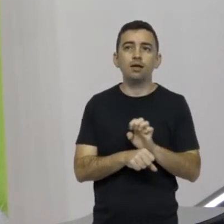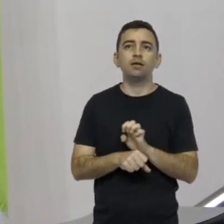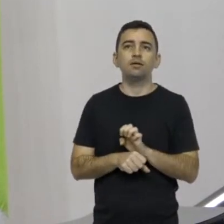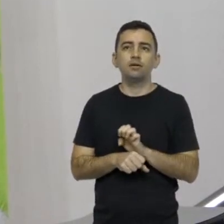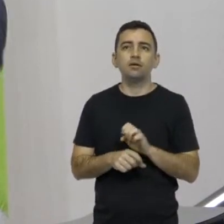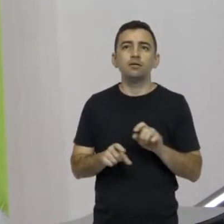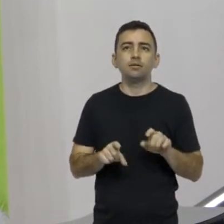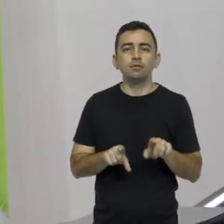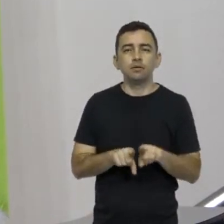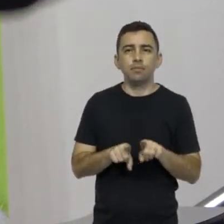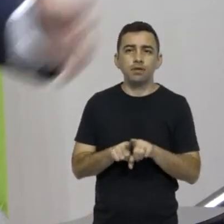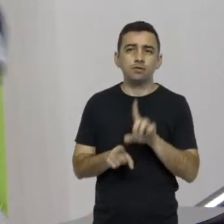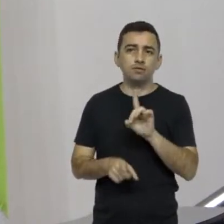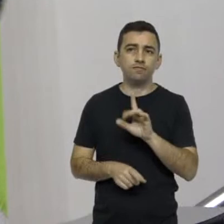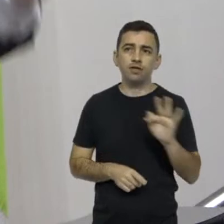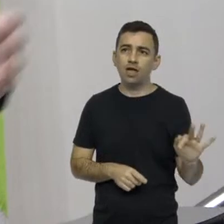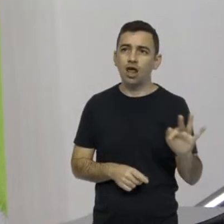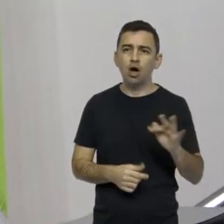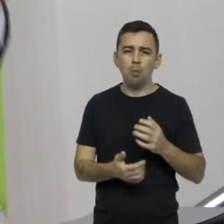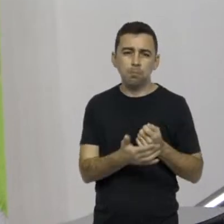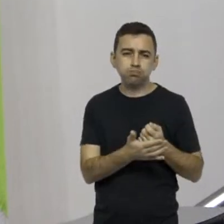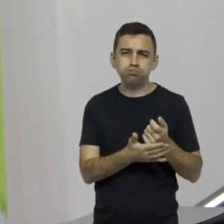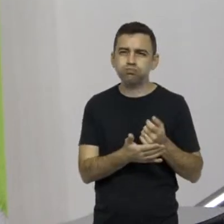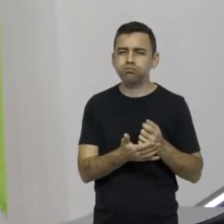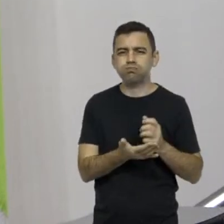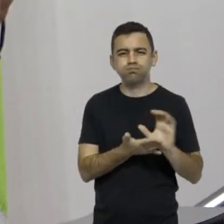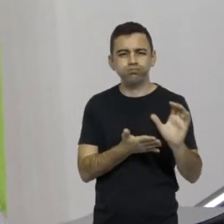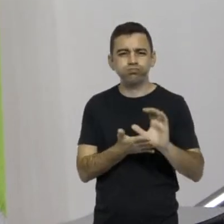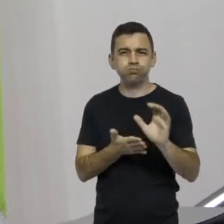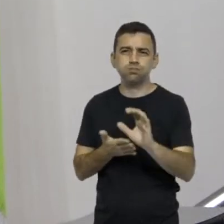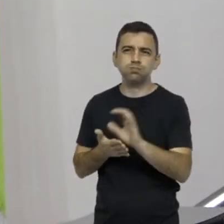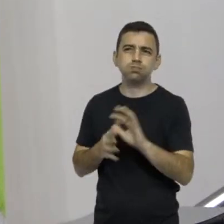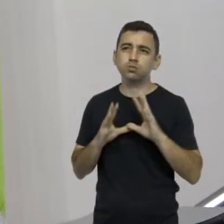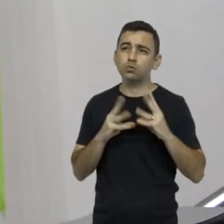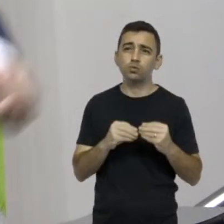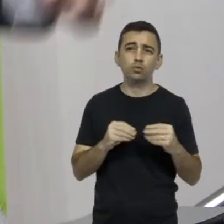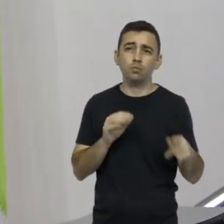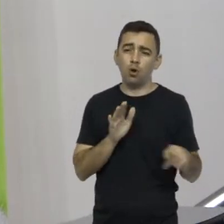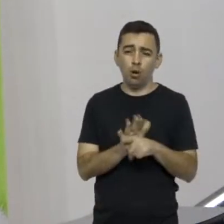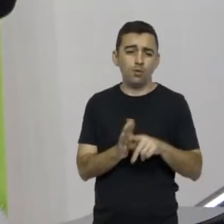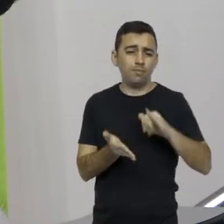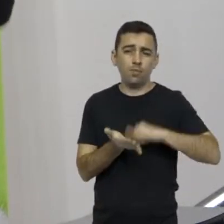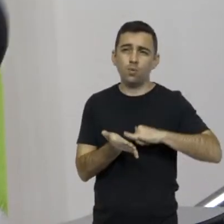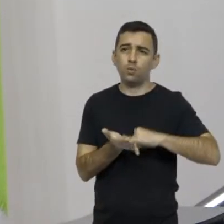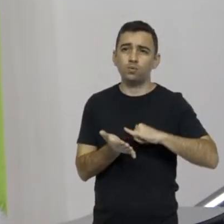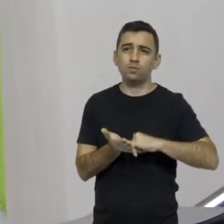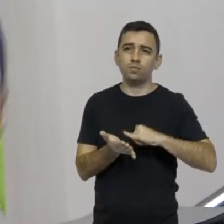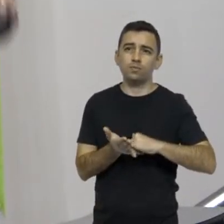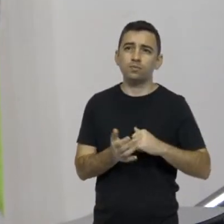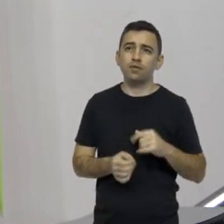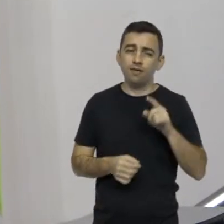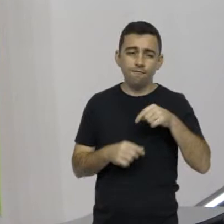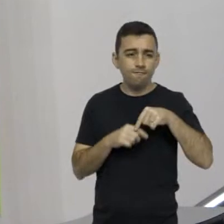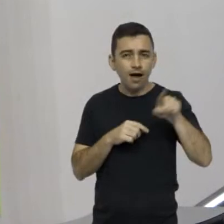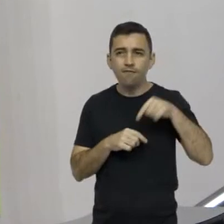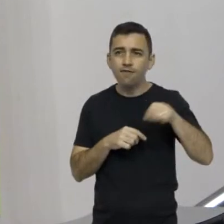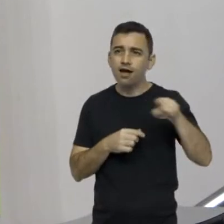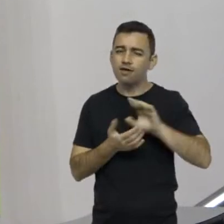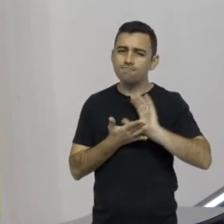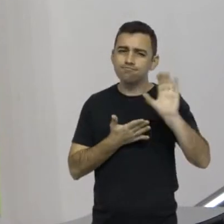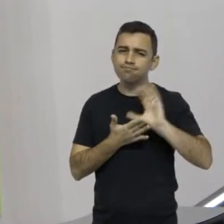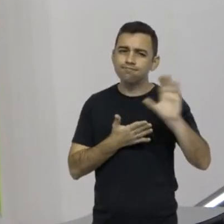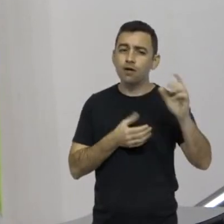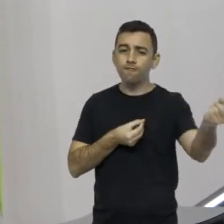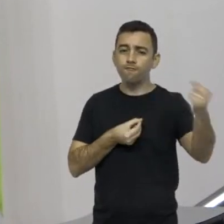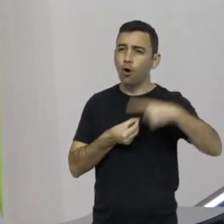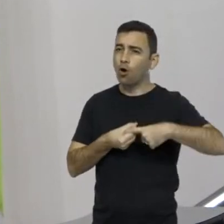Distrito Federal, que bancam toda essa máquina através da carga tributária, que vai para Brasília e que não volta